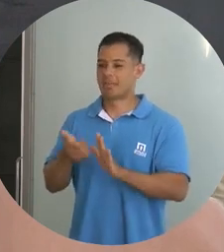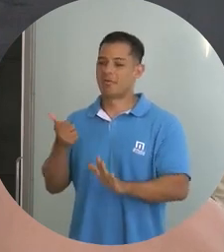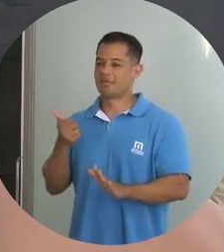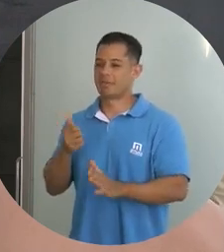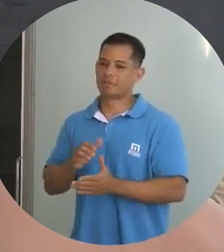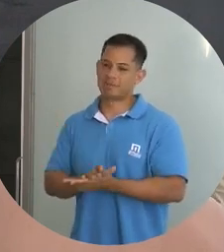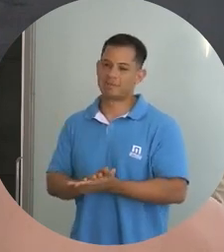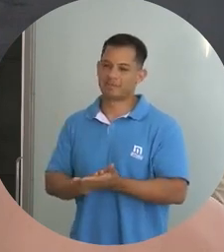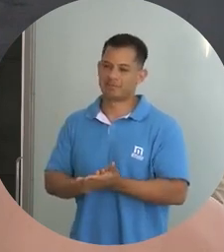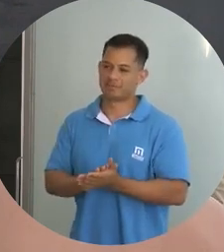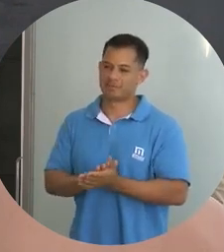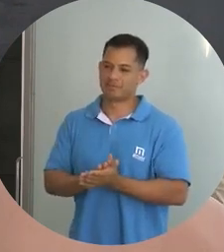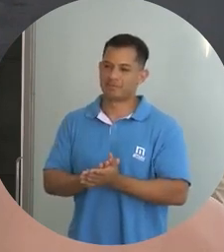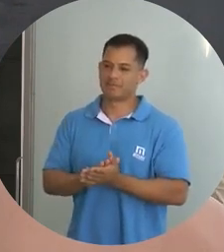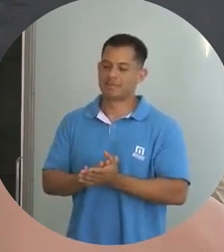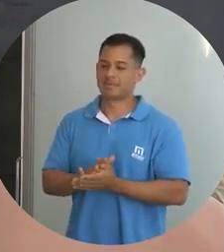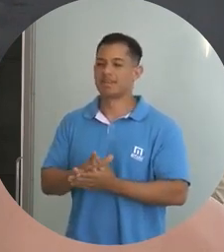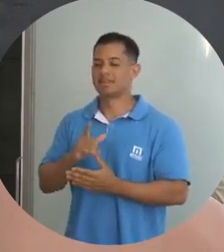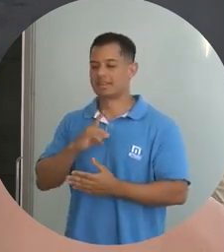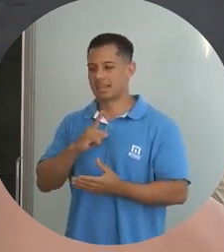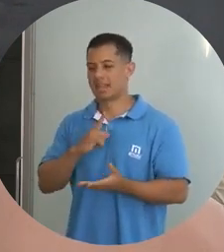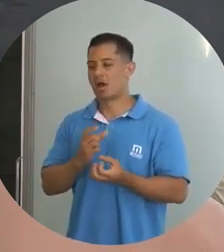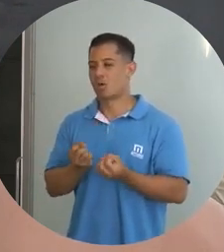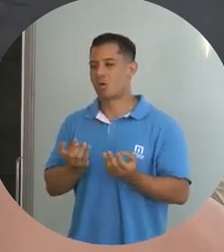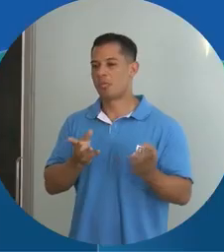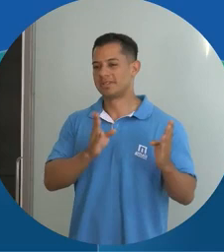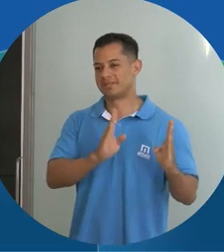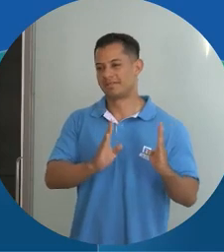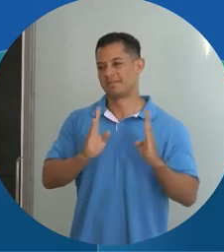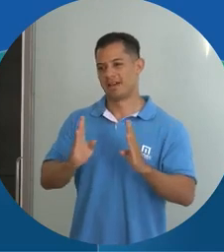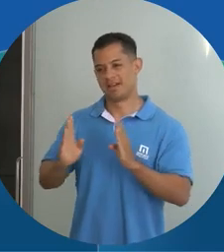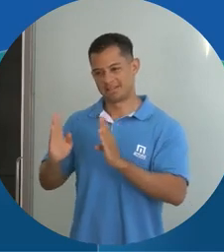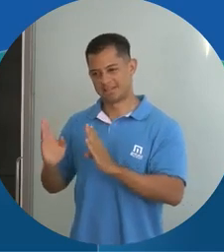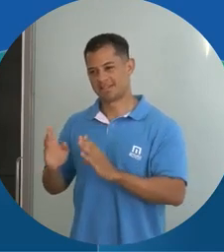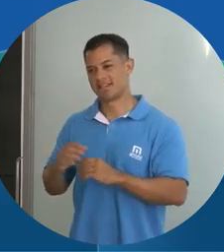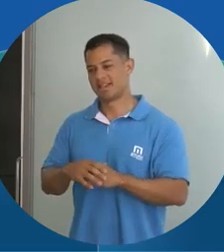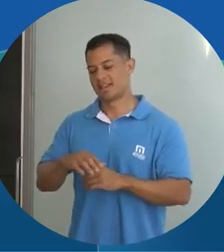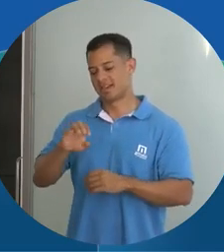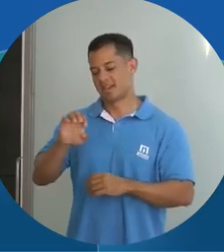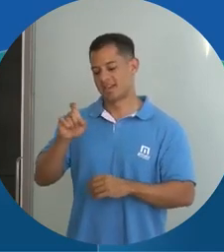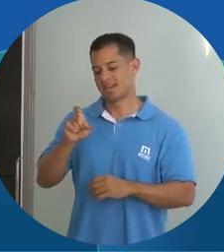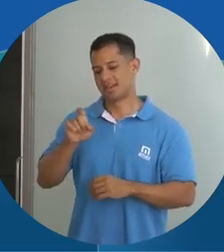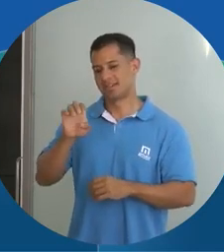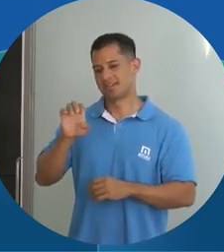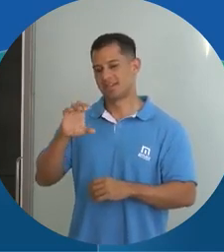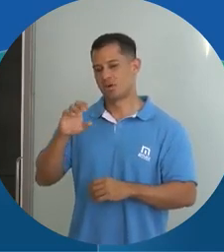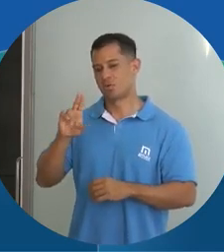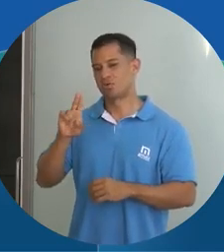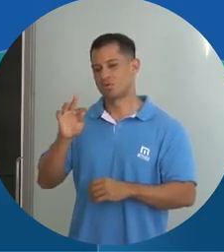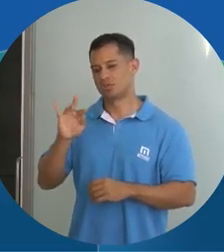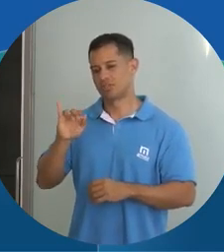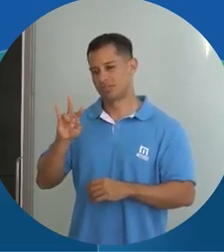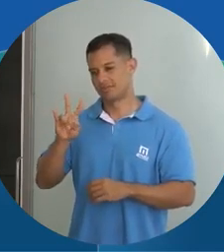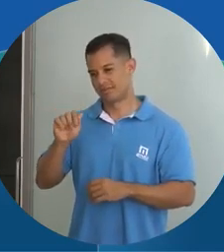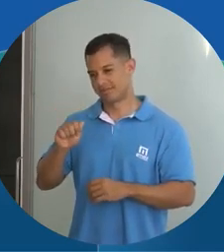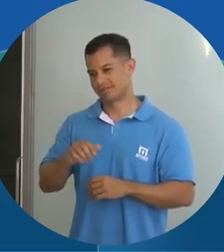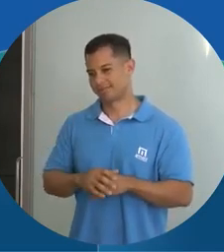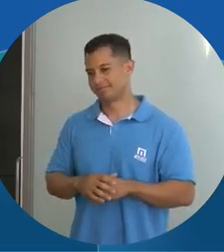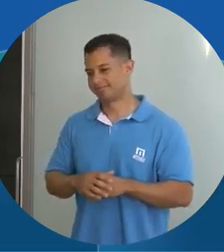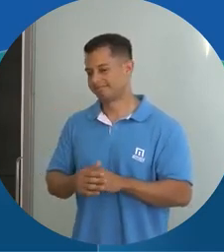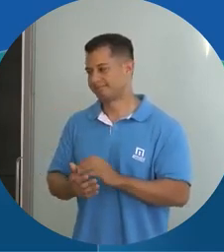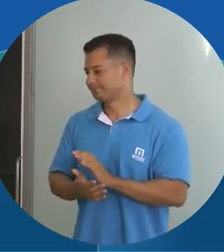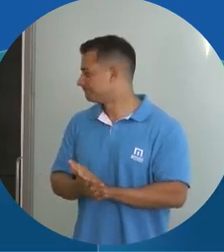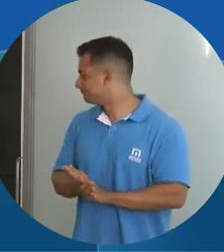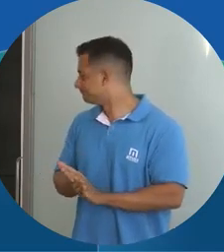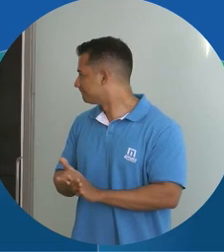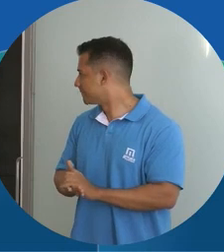Então, aqui a gente mostra algumas fases executivas dessa estrutura e de outras também. Essa aqui já é uma ao lado, em que a